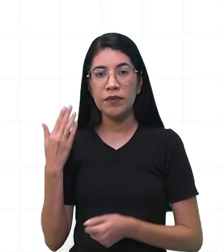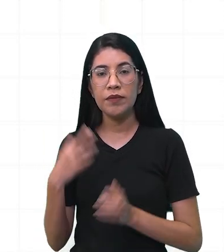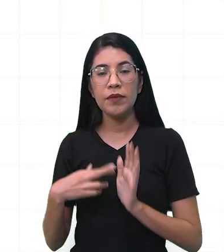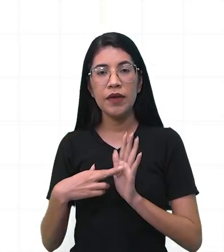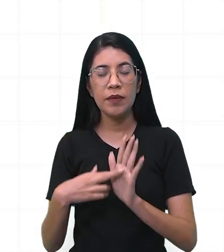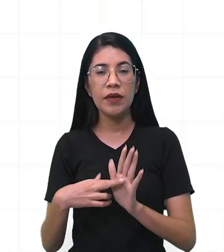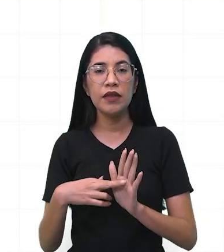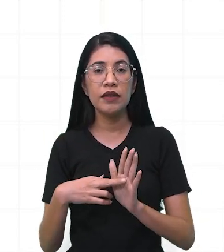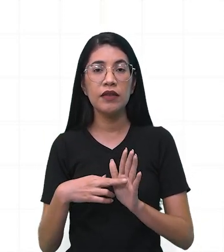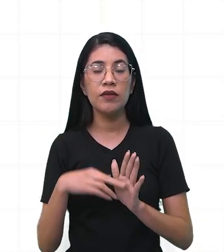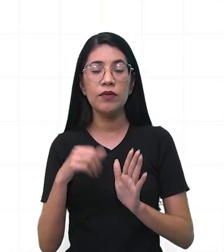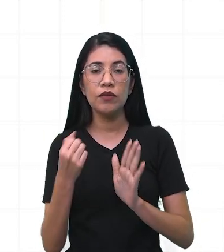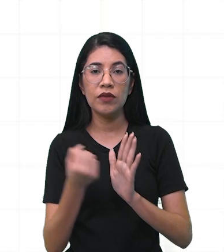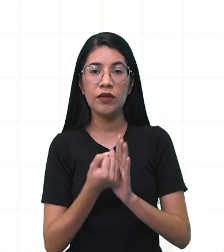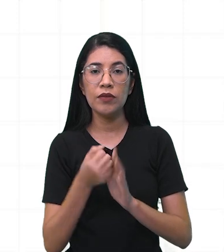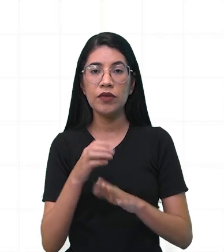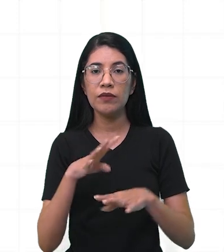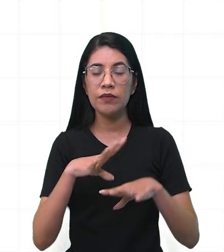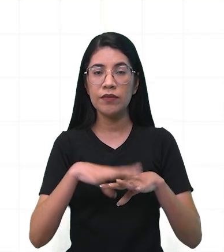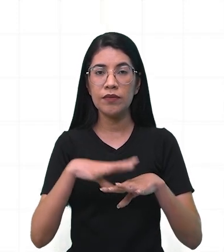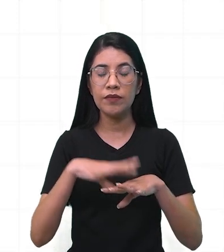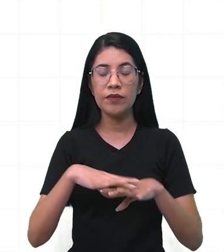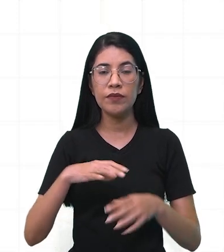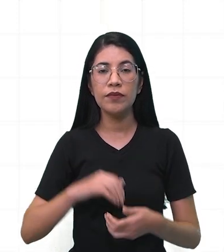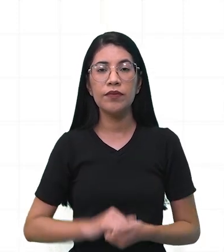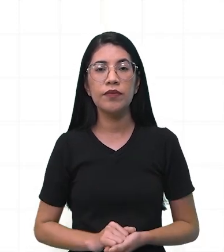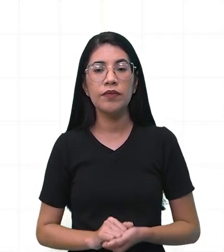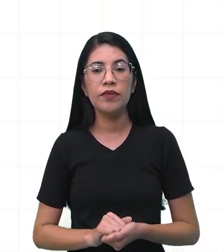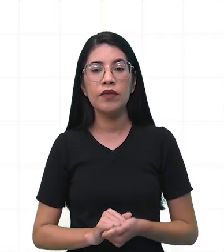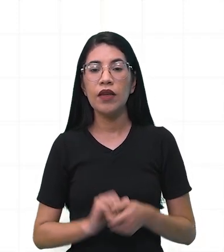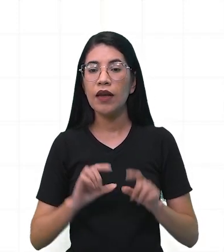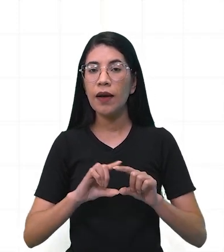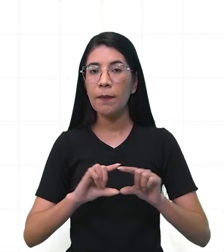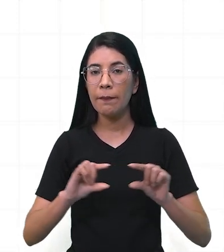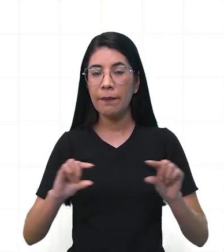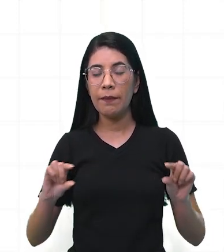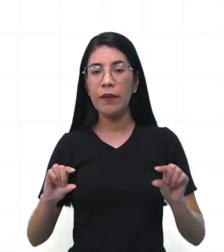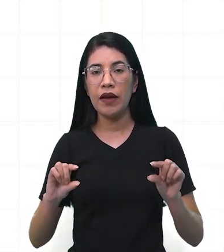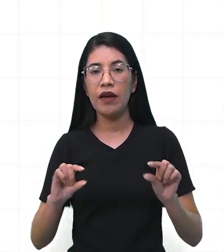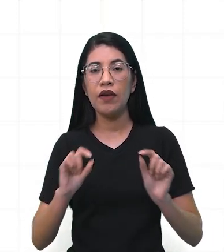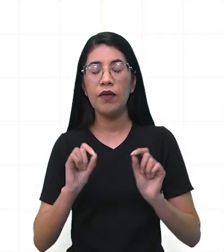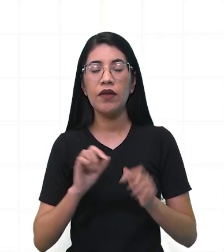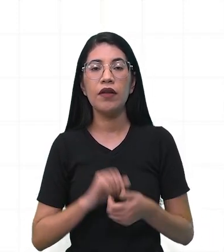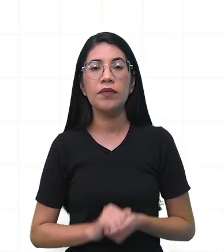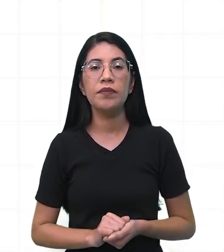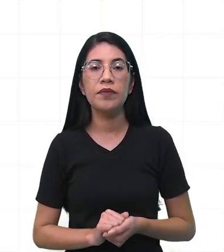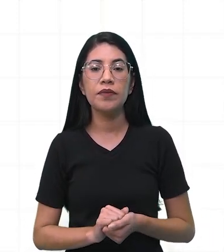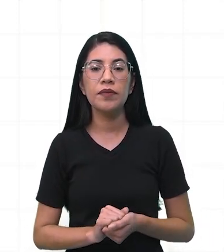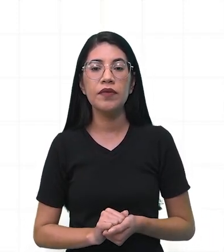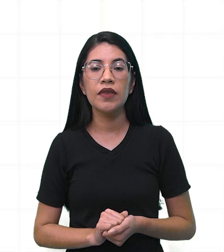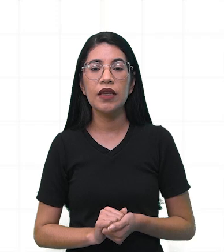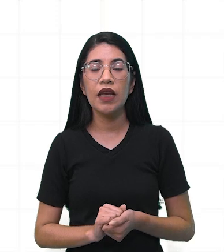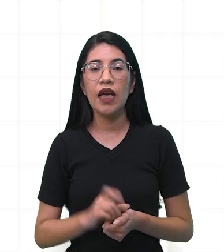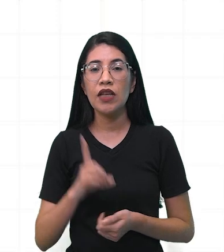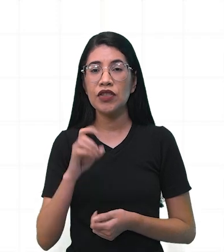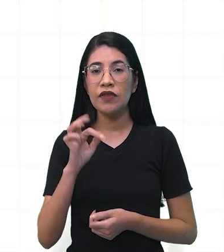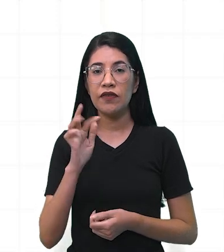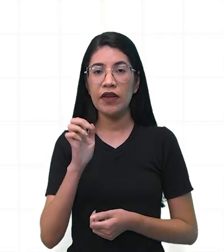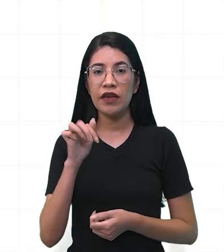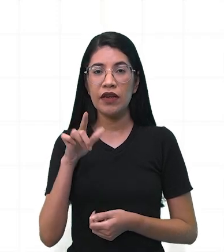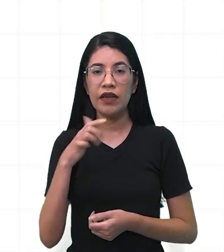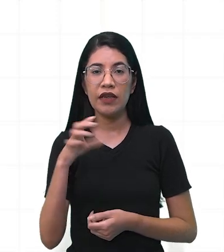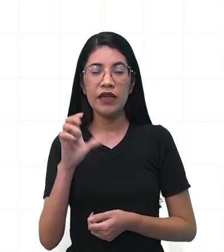representação em símbolos matemáticos, tá? E a próxima linha, nós temos aí a diferença. Quando eu falo em